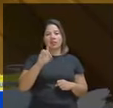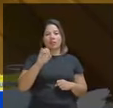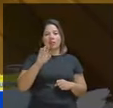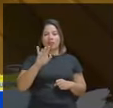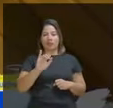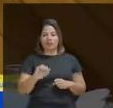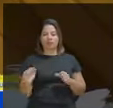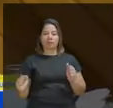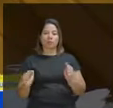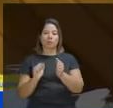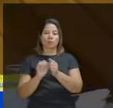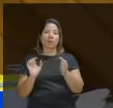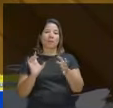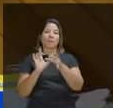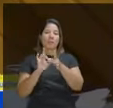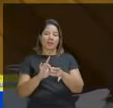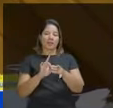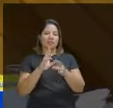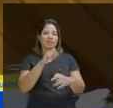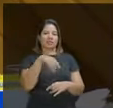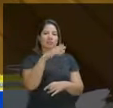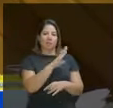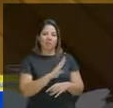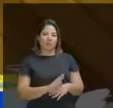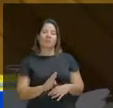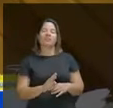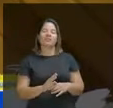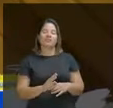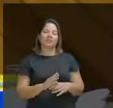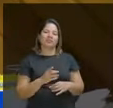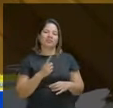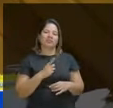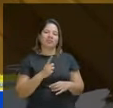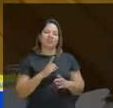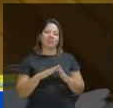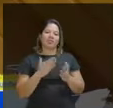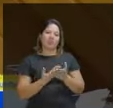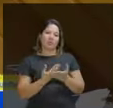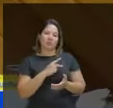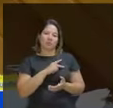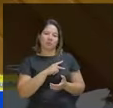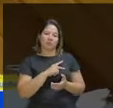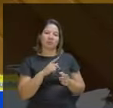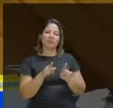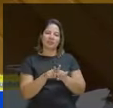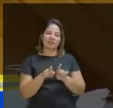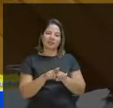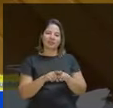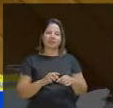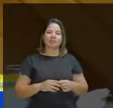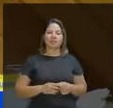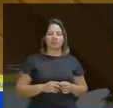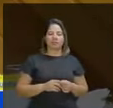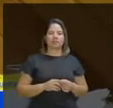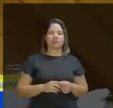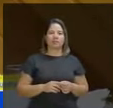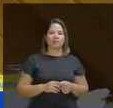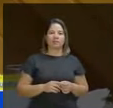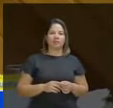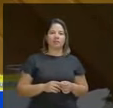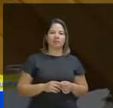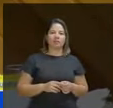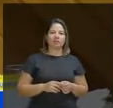Escola Nacional de Administração Pública, e o que tem refletido no aprimoramento da prestação dos serviços da instituição e nos